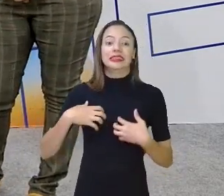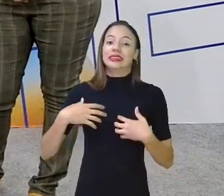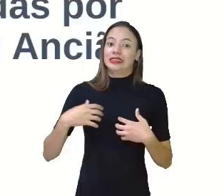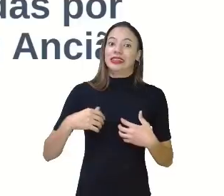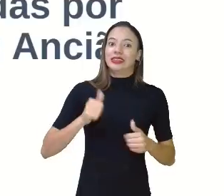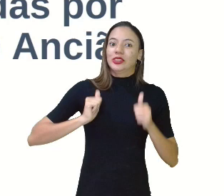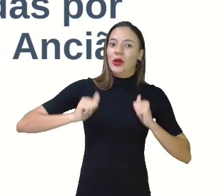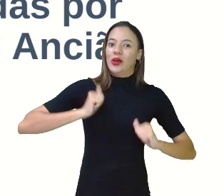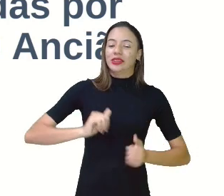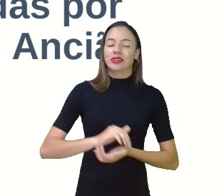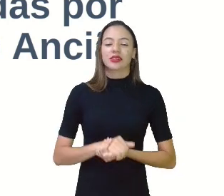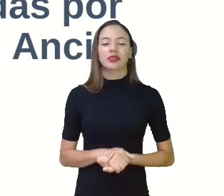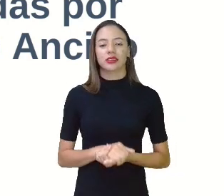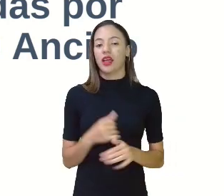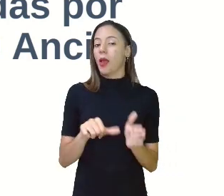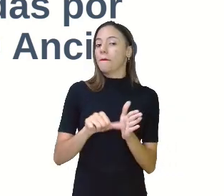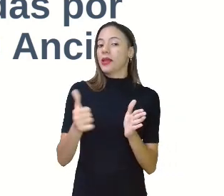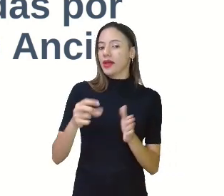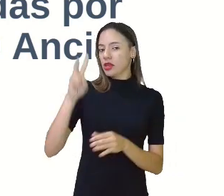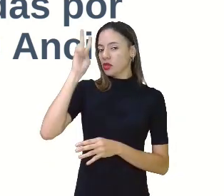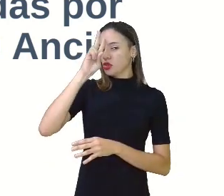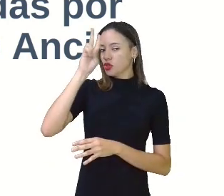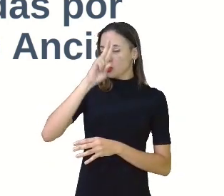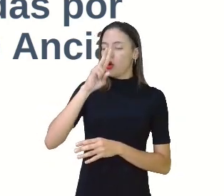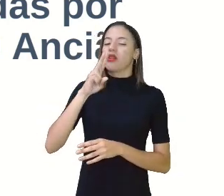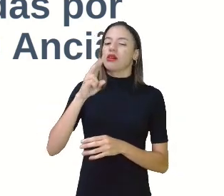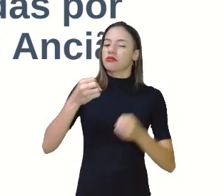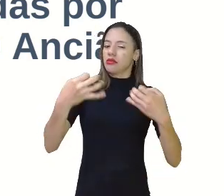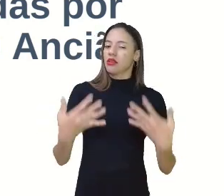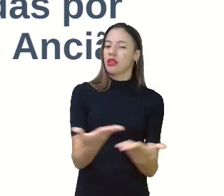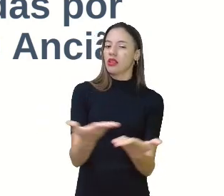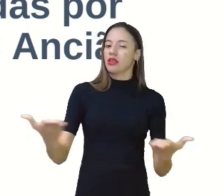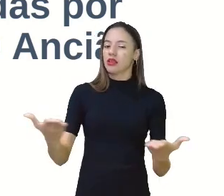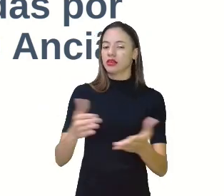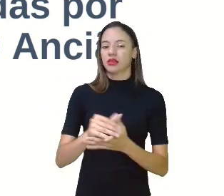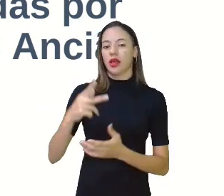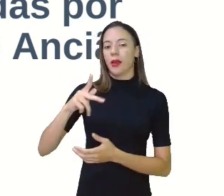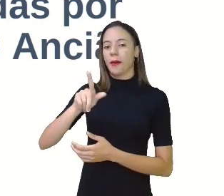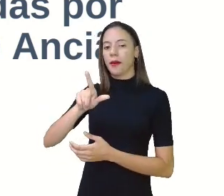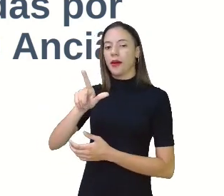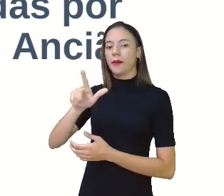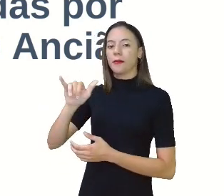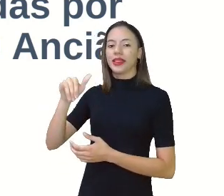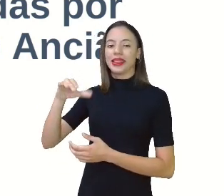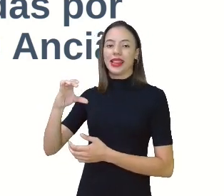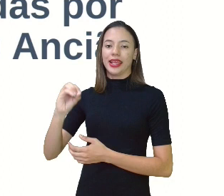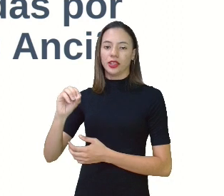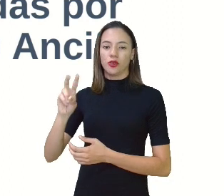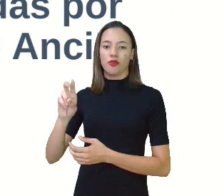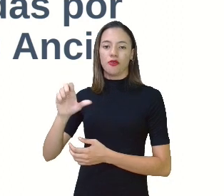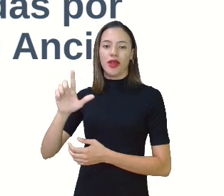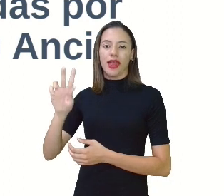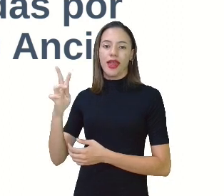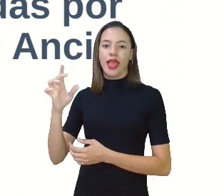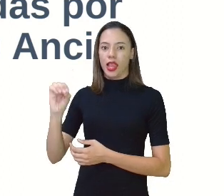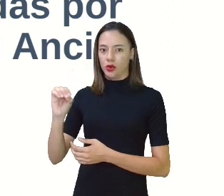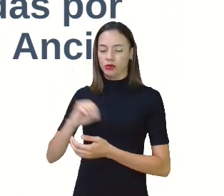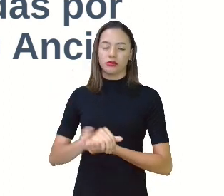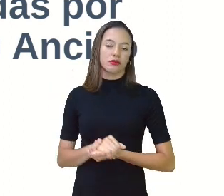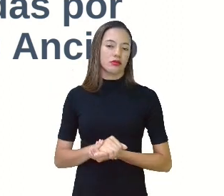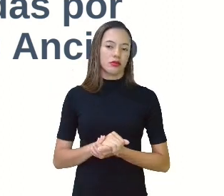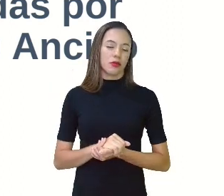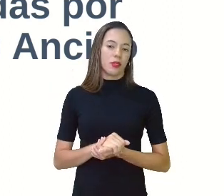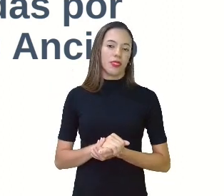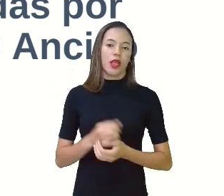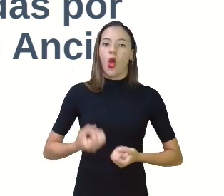Então, a primeira história que eu vou contar para vocês vem de Plínio Velho. Essa pequena história é que foi contada como